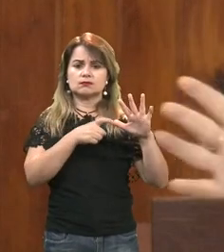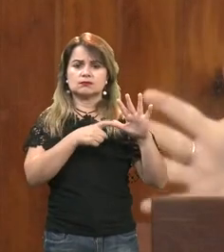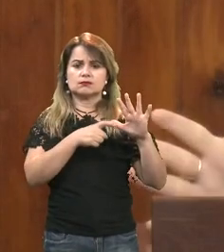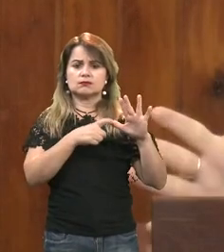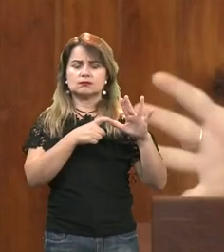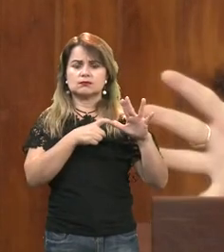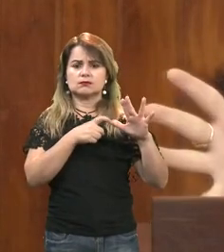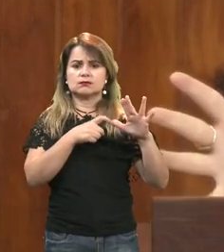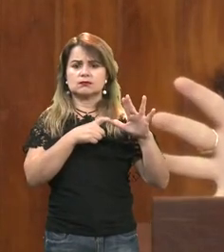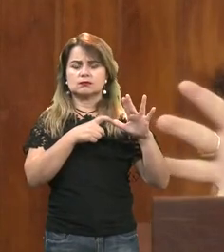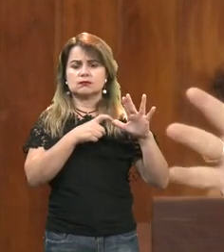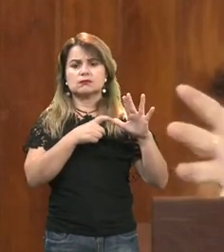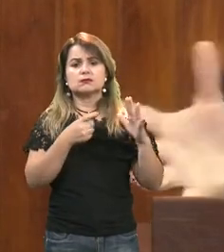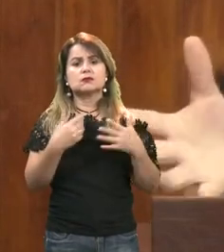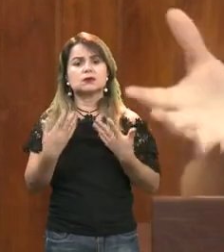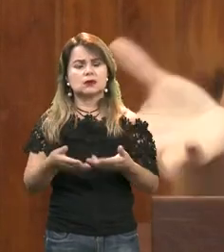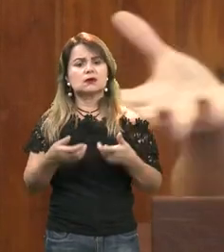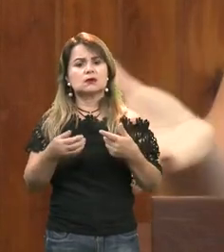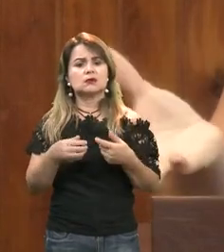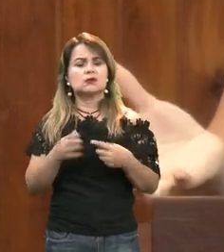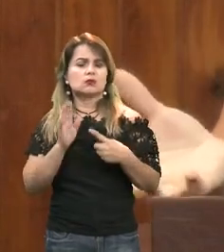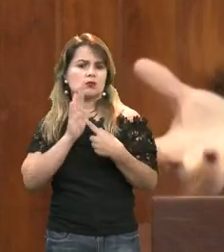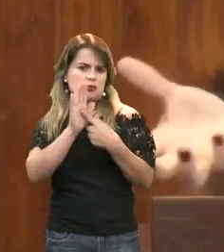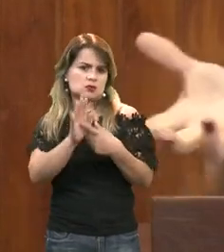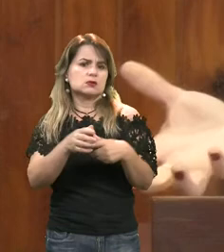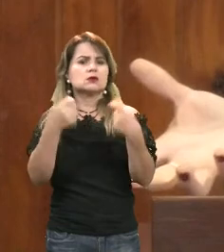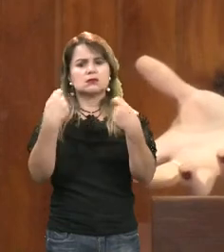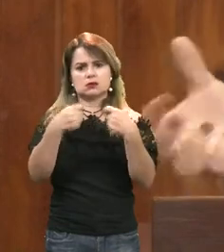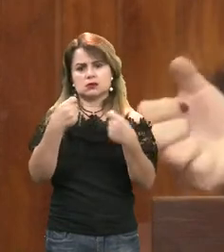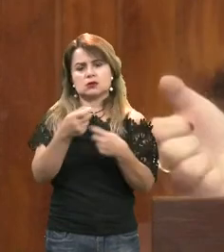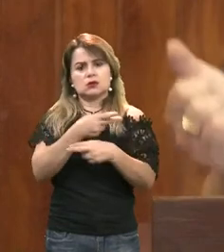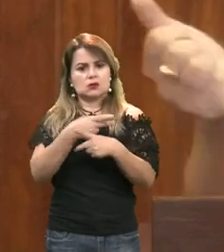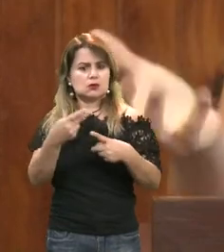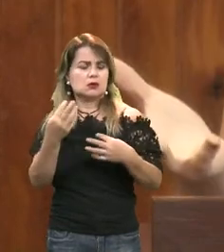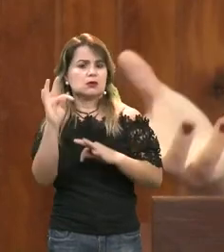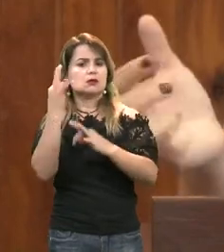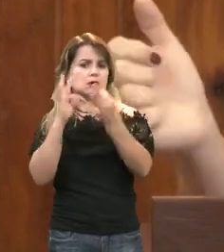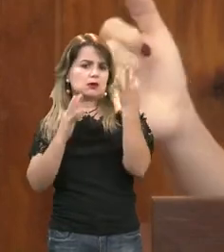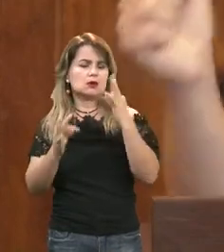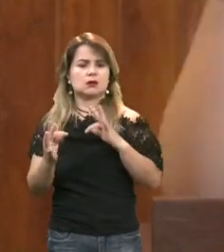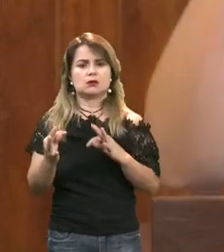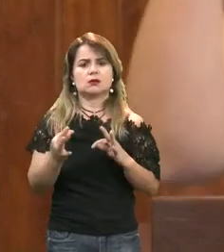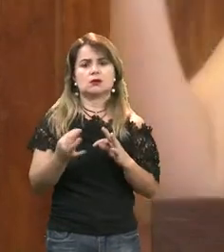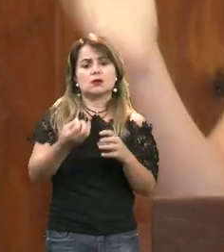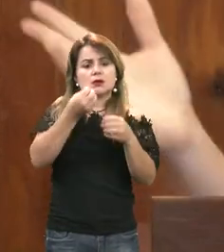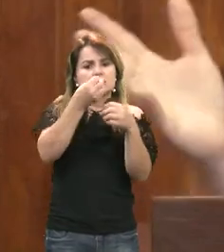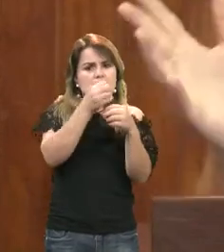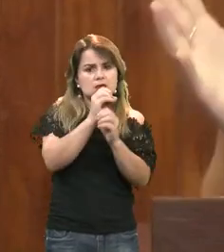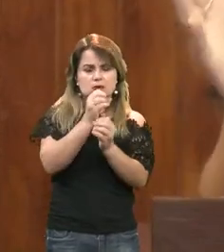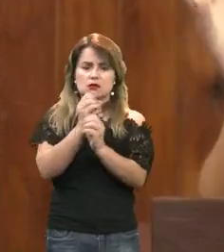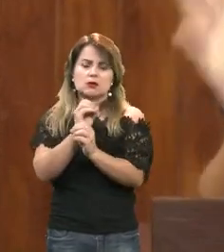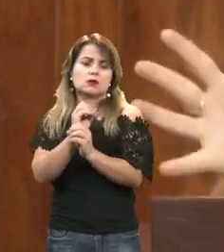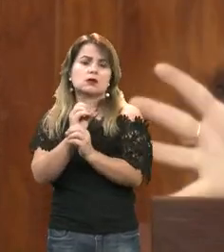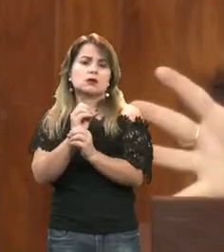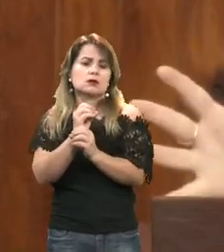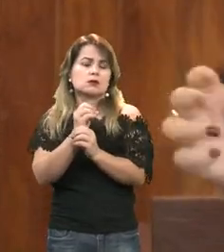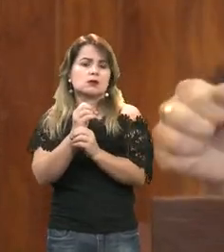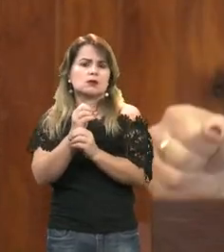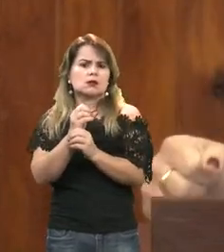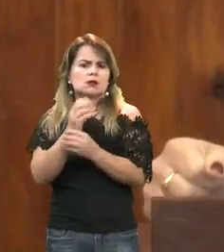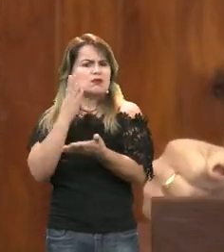A justificativa de que sempre precisa de uma prova mais técnica, mais específica, de exames, de autos,